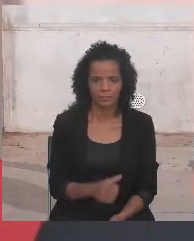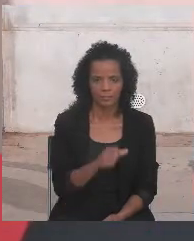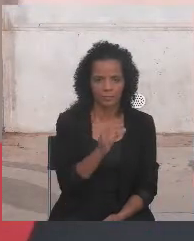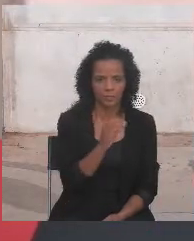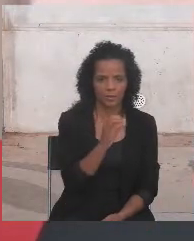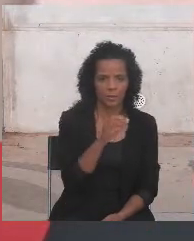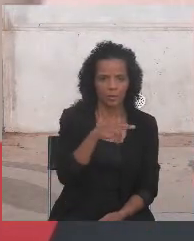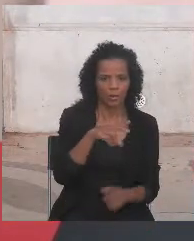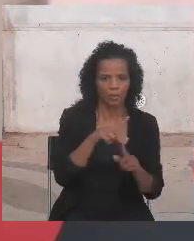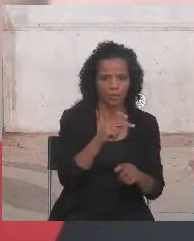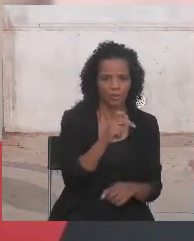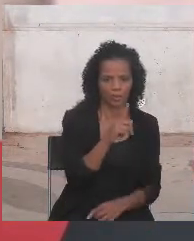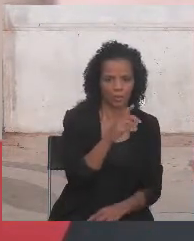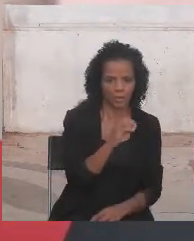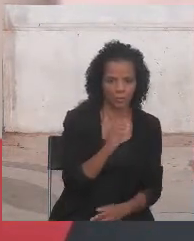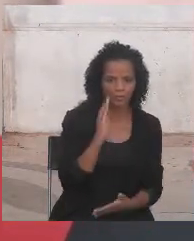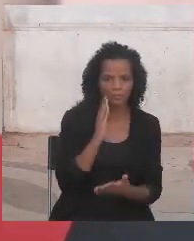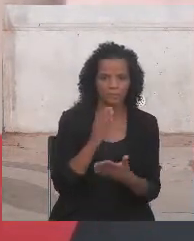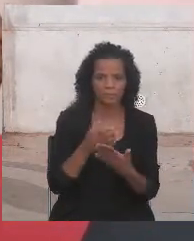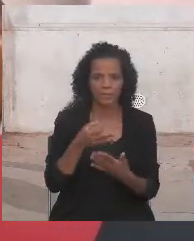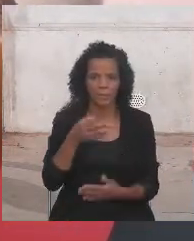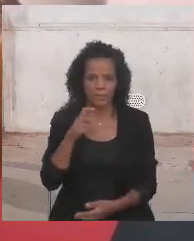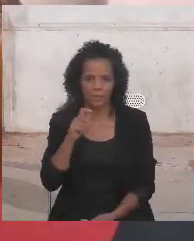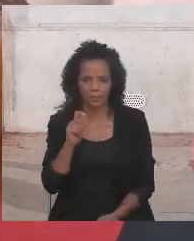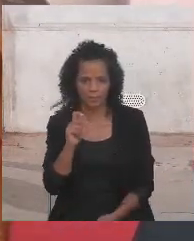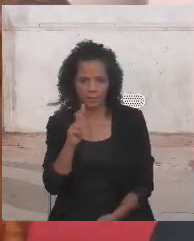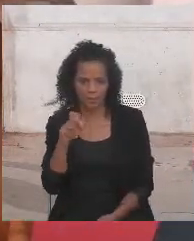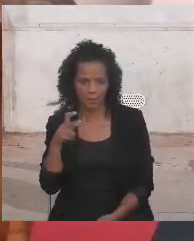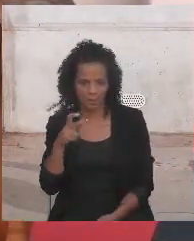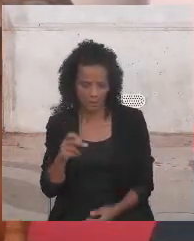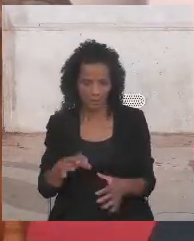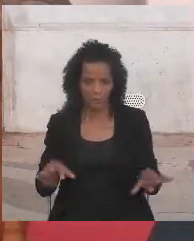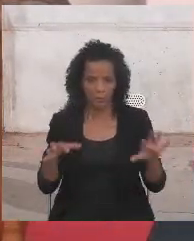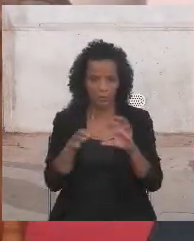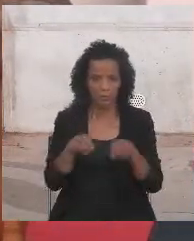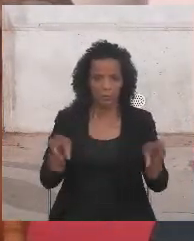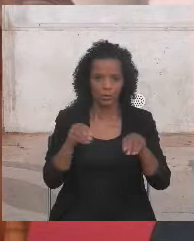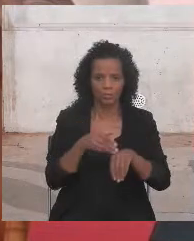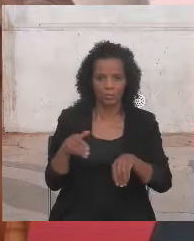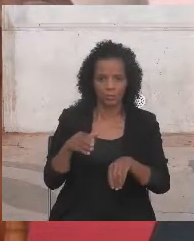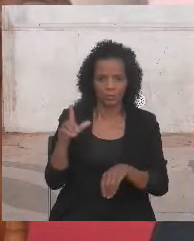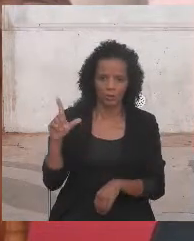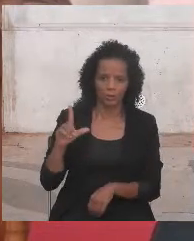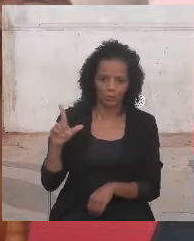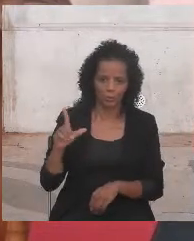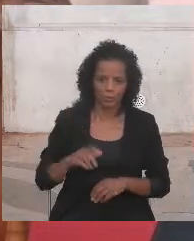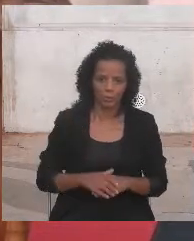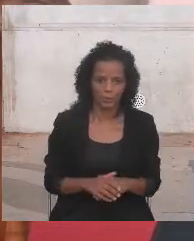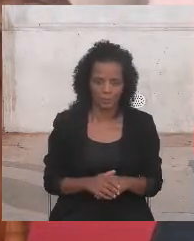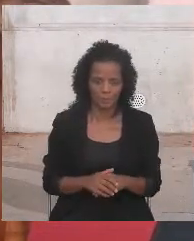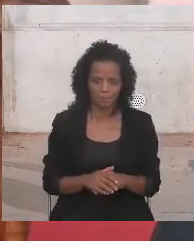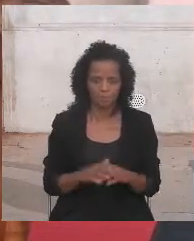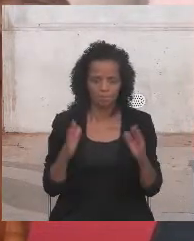Gonçalo Maria Pacheco, da Câmara Pereira, Coligação Novos Tempos, Lisboa.